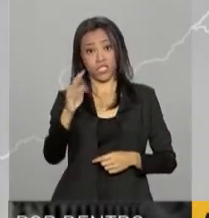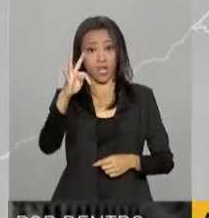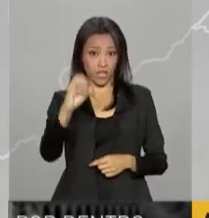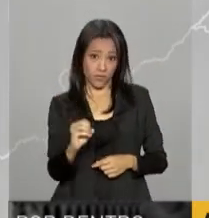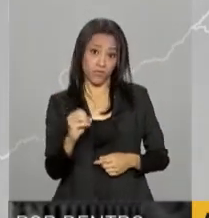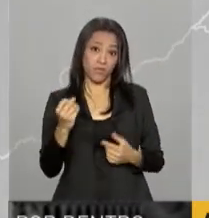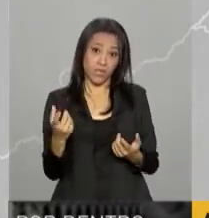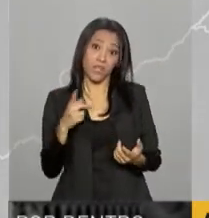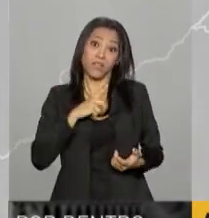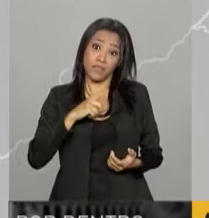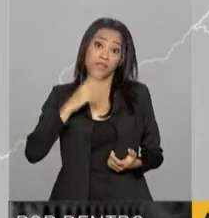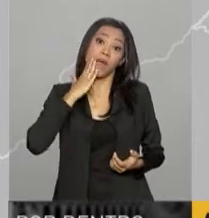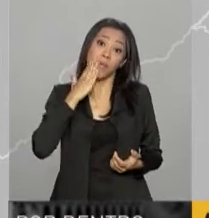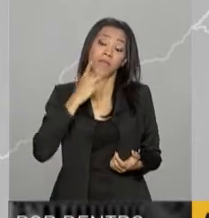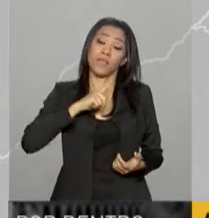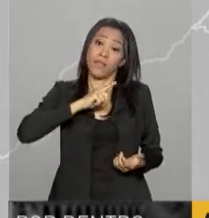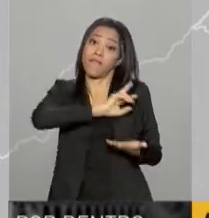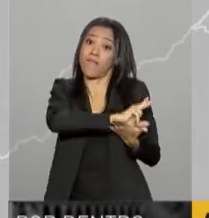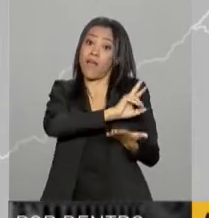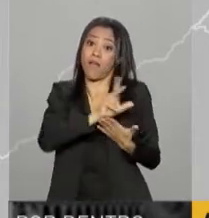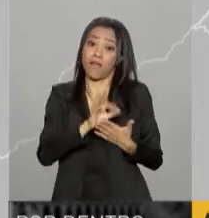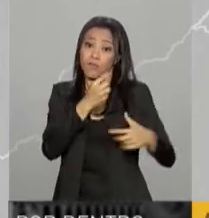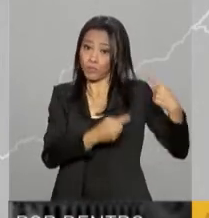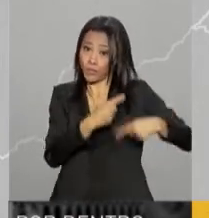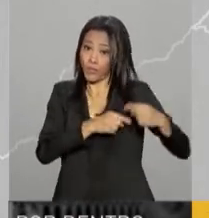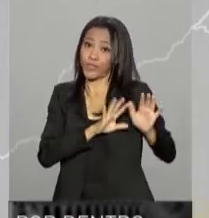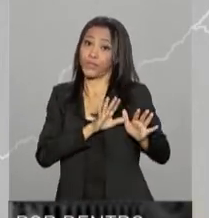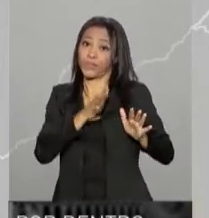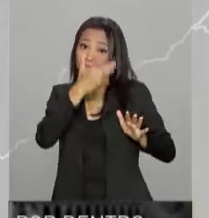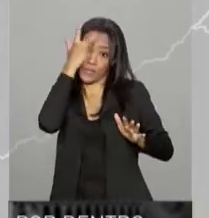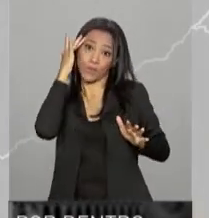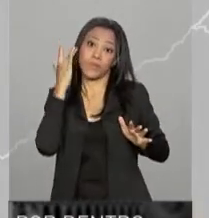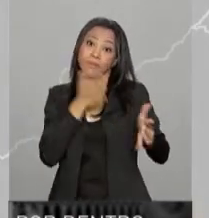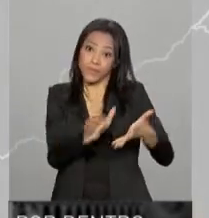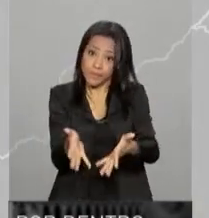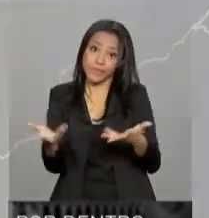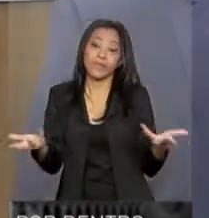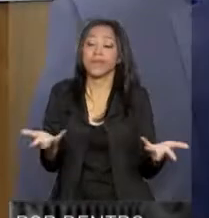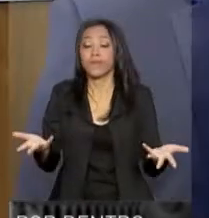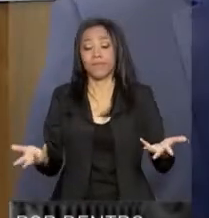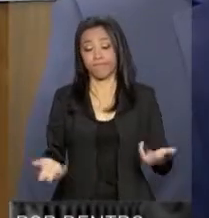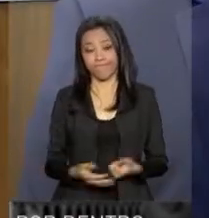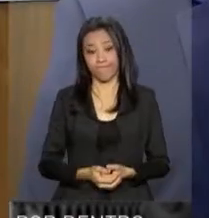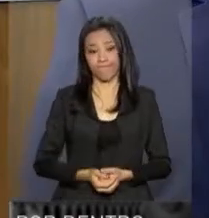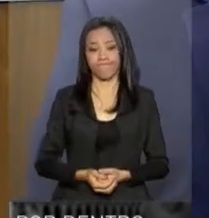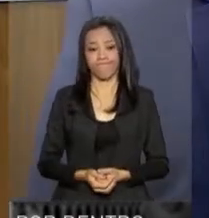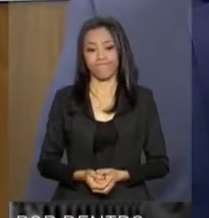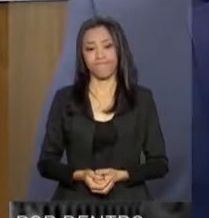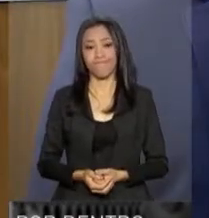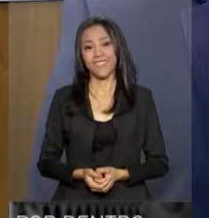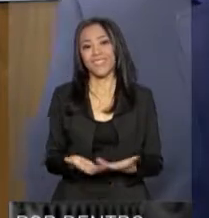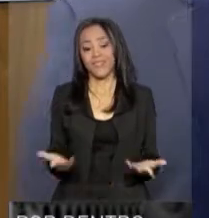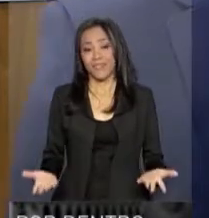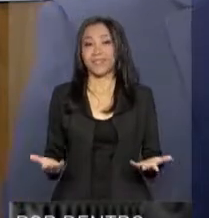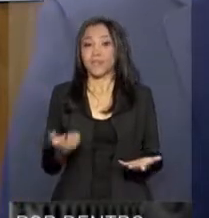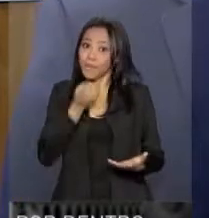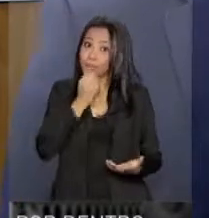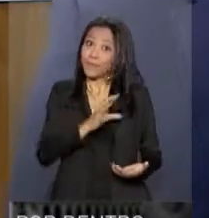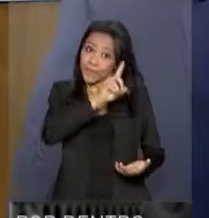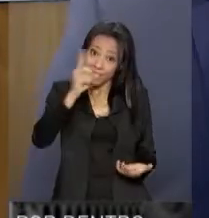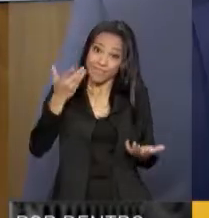convidados e presos por corrupção bem bom dia o ex-agente